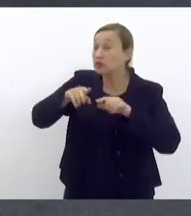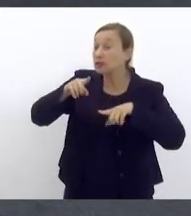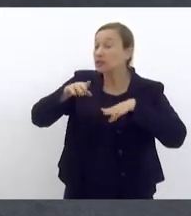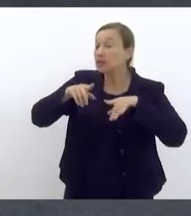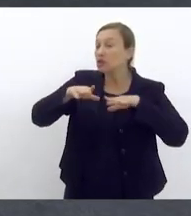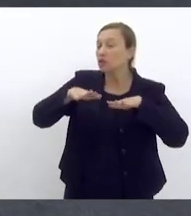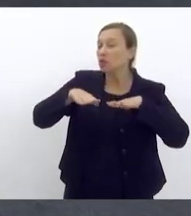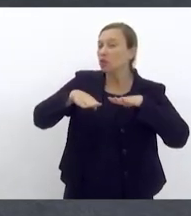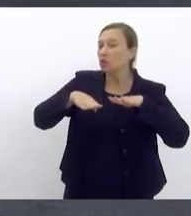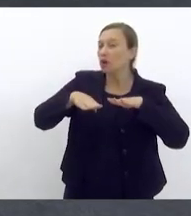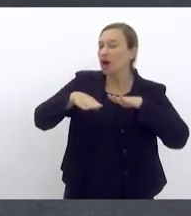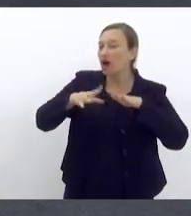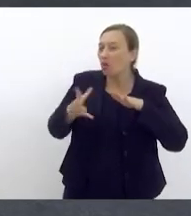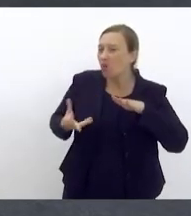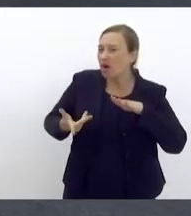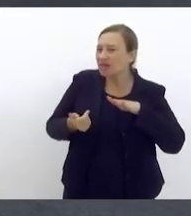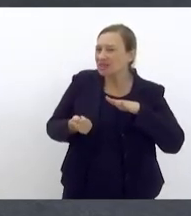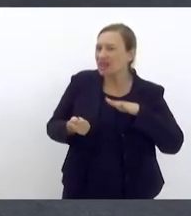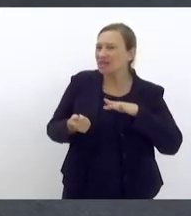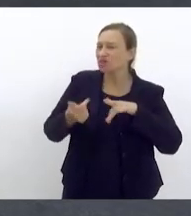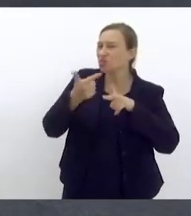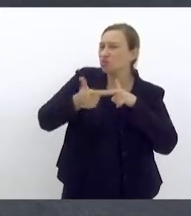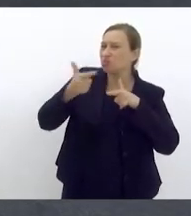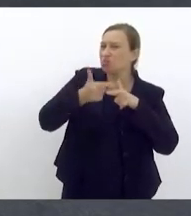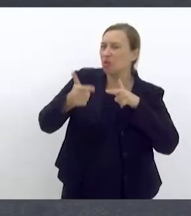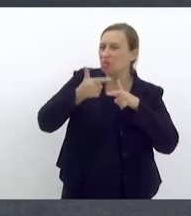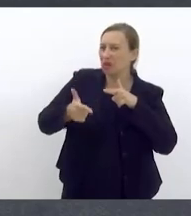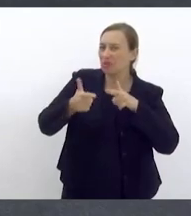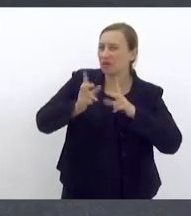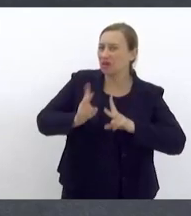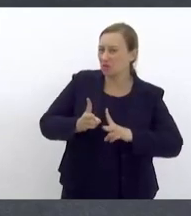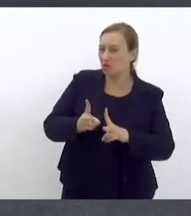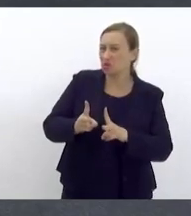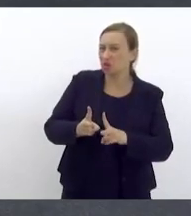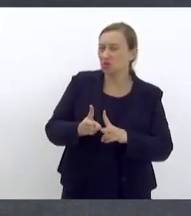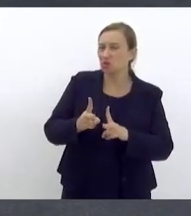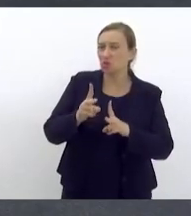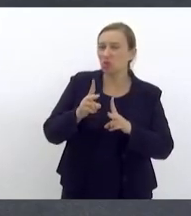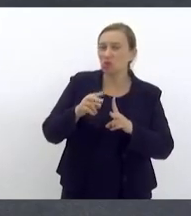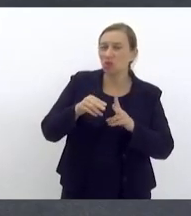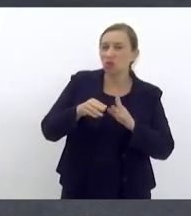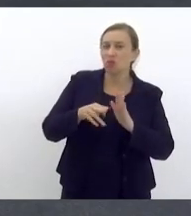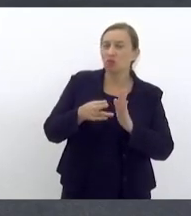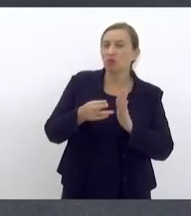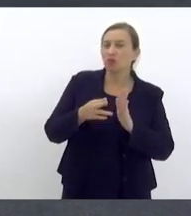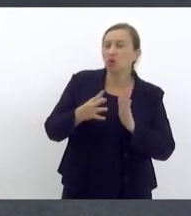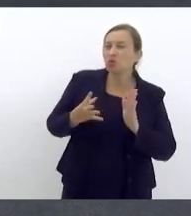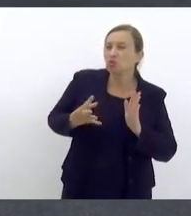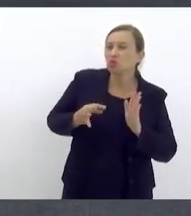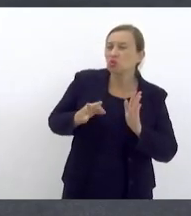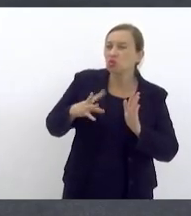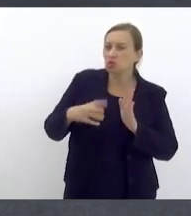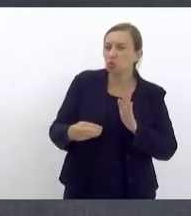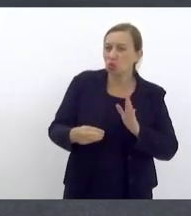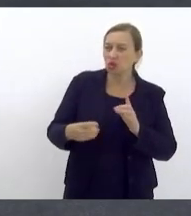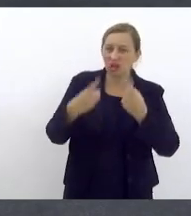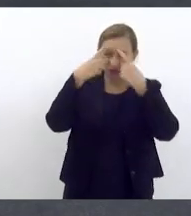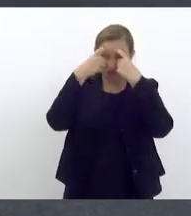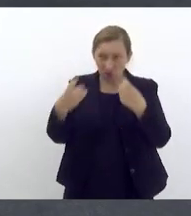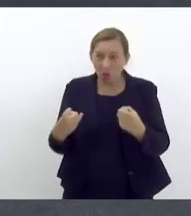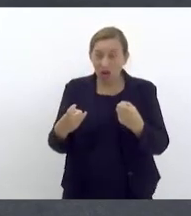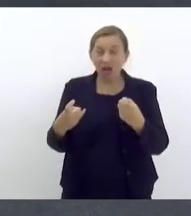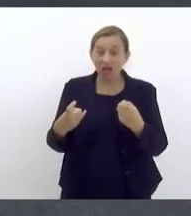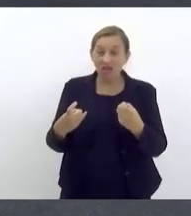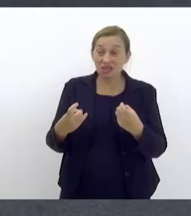portanto justifica é também todo esse nível de agressão a essa mulher que muitas vezes esse agressou